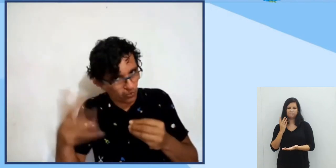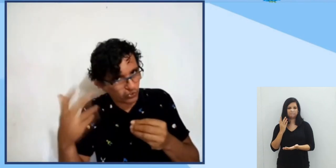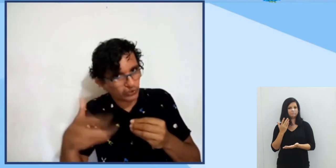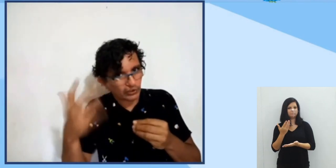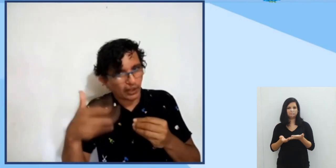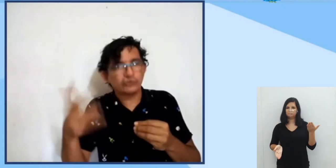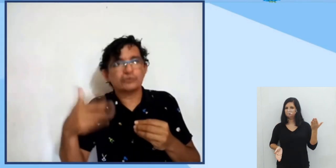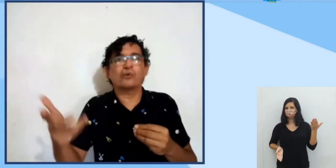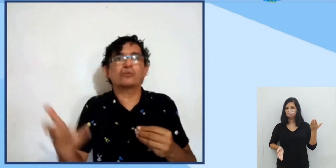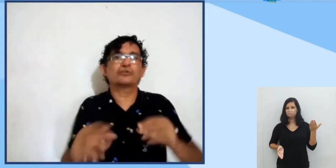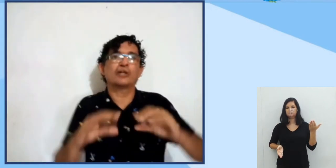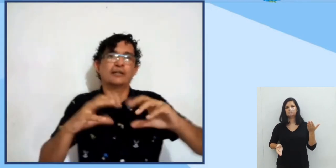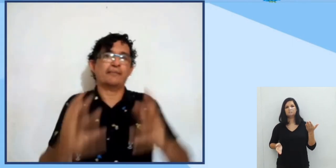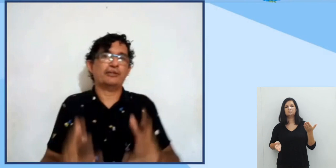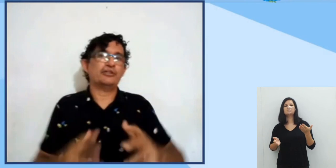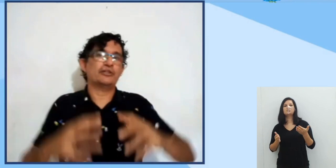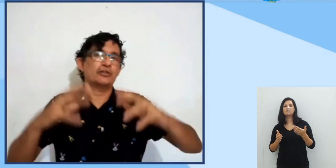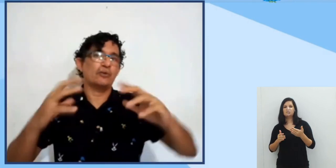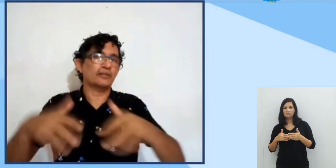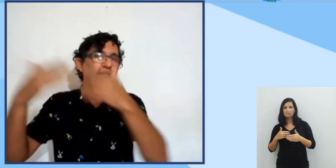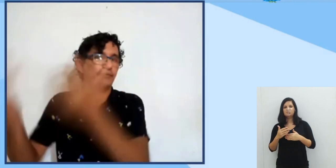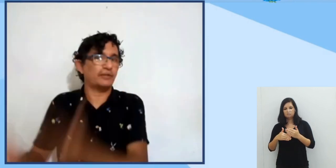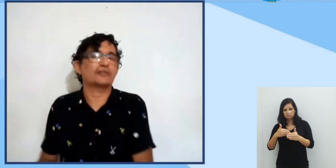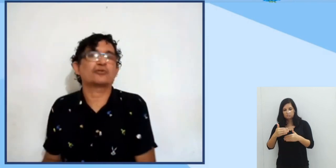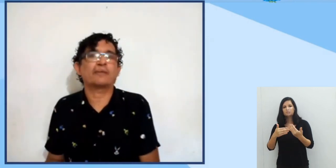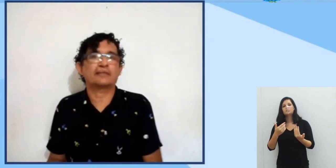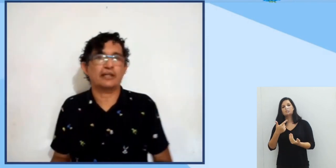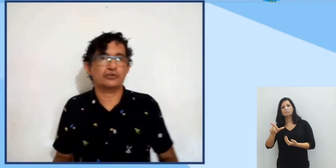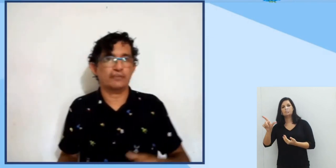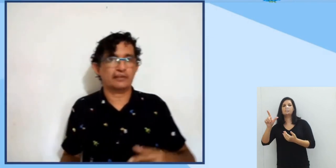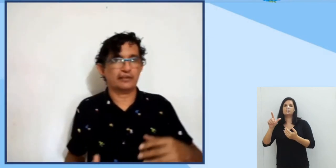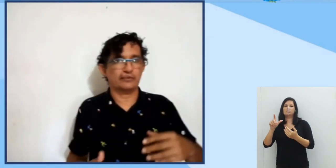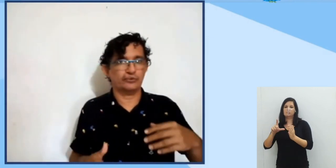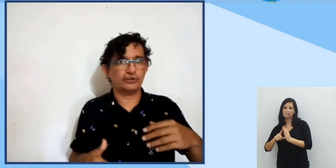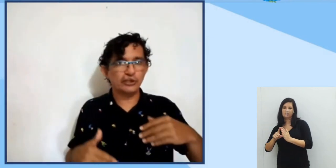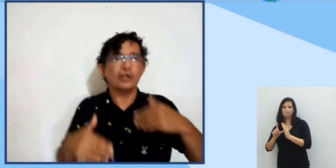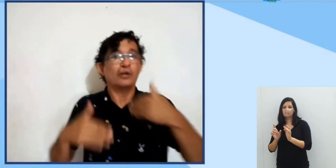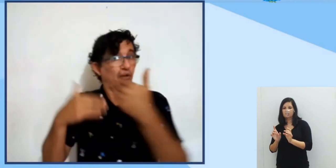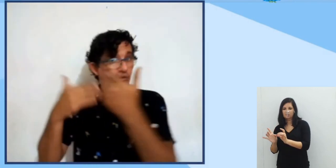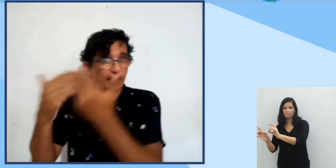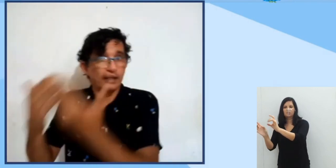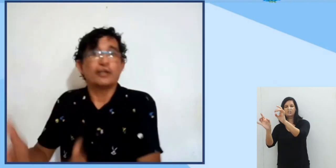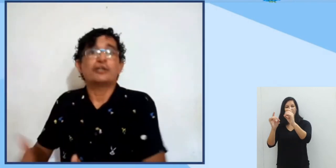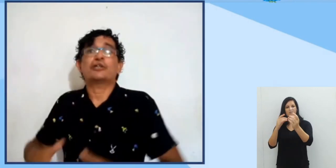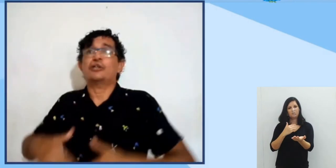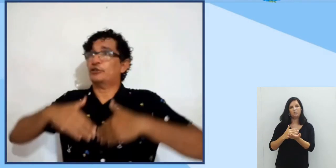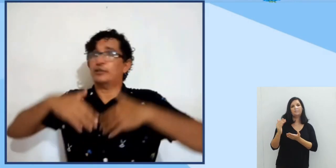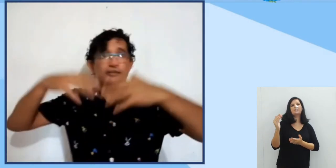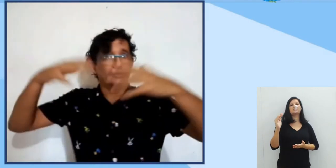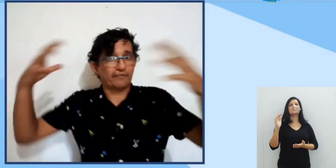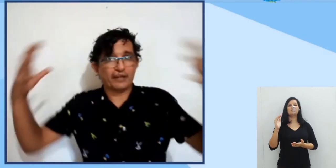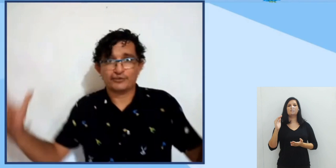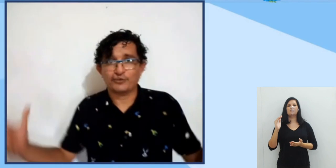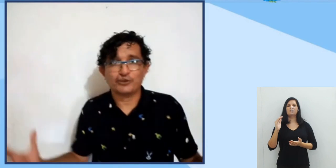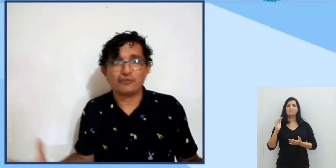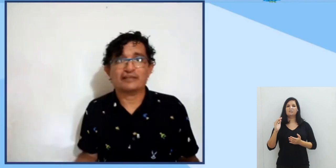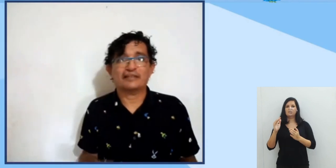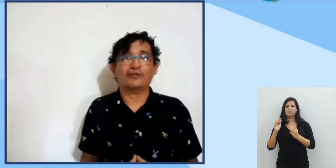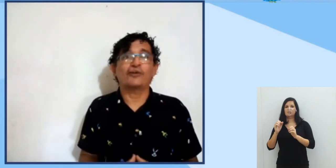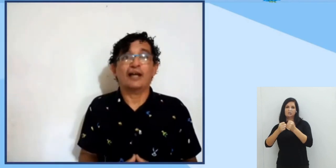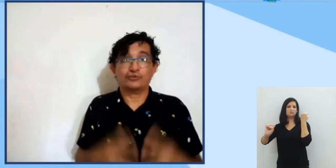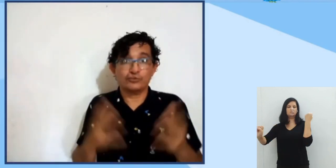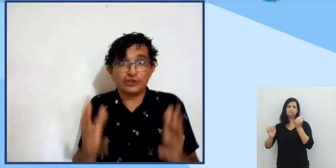aos poucos, na medida que outras atividades comerciais começaram a surgir, não é? E que as grandes